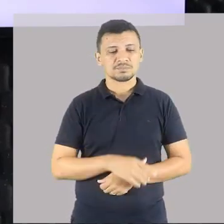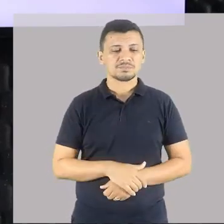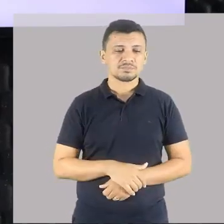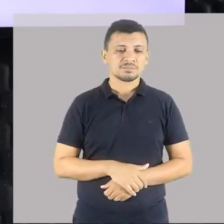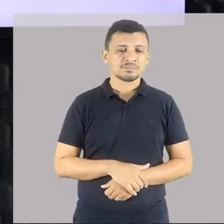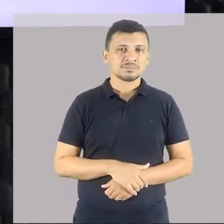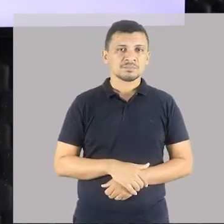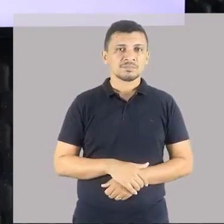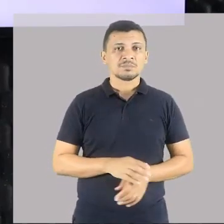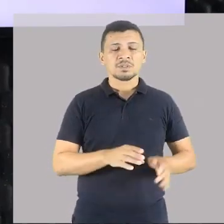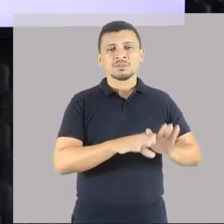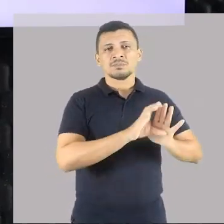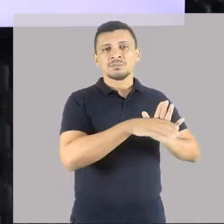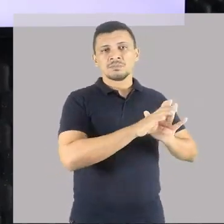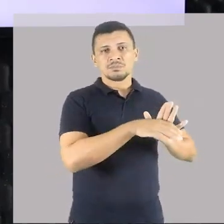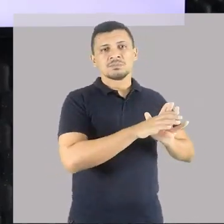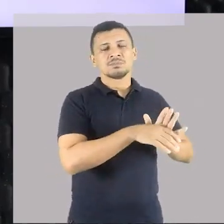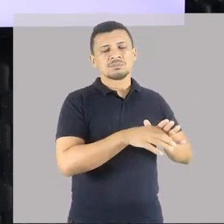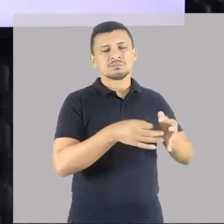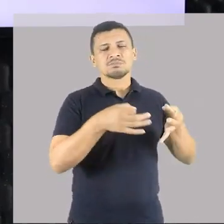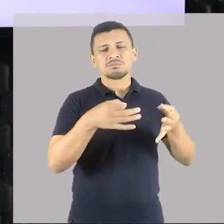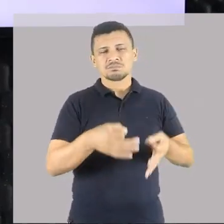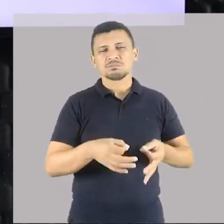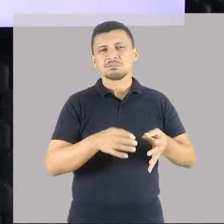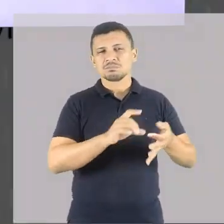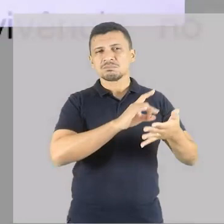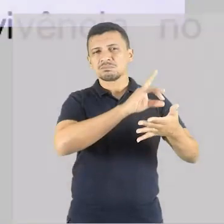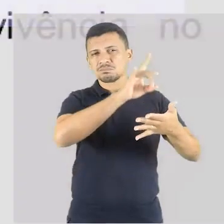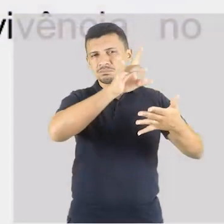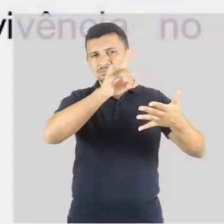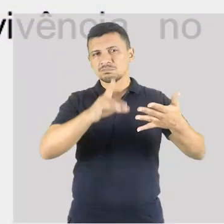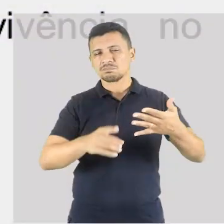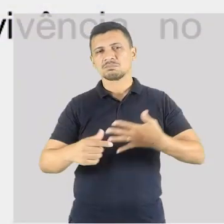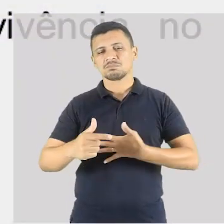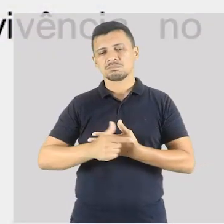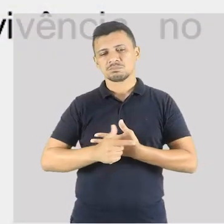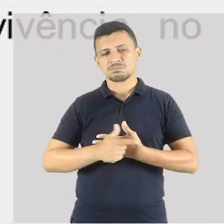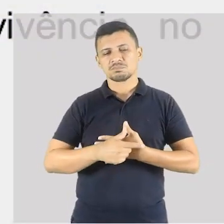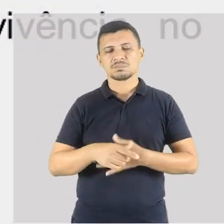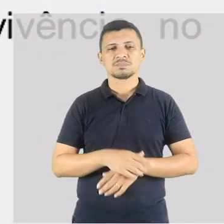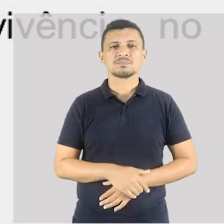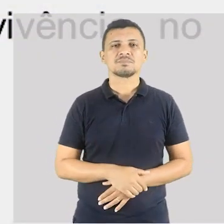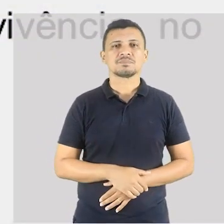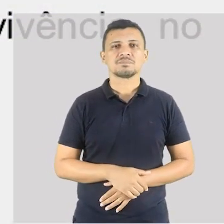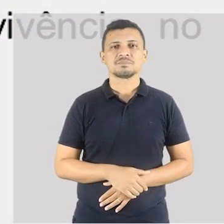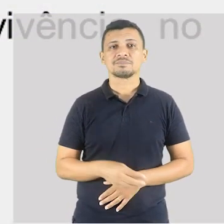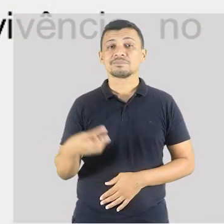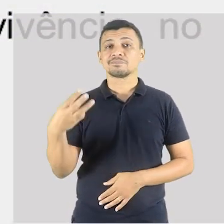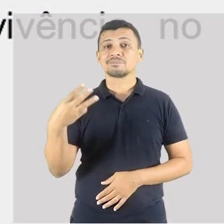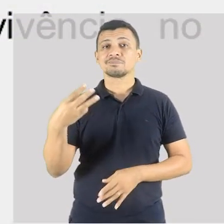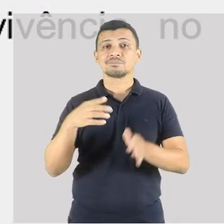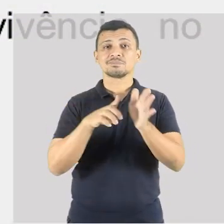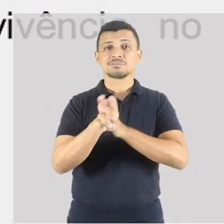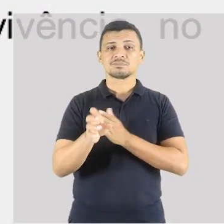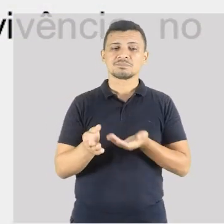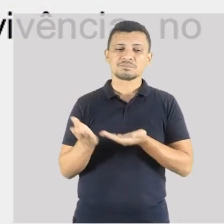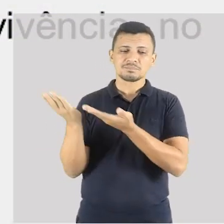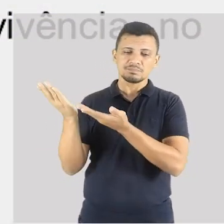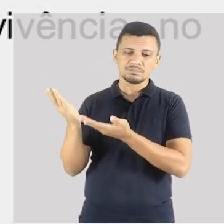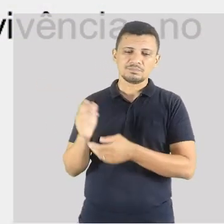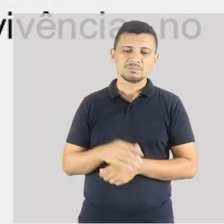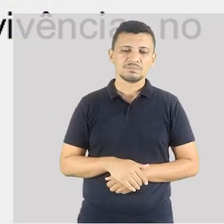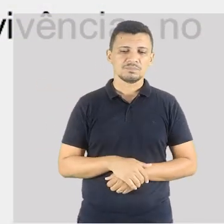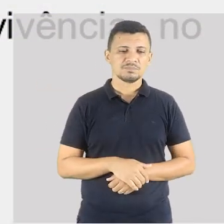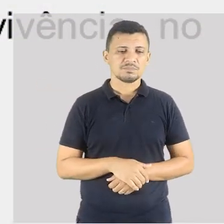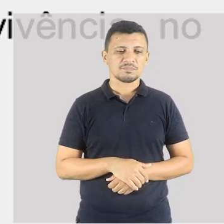tá? Então, conceitos bem determinados para cada uma dessas funções. E o que a questão 3 nos pede? Ela diz assim, ó,